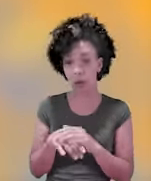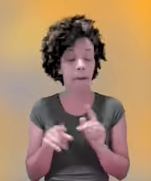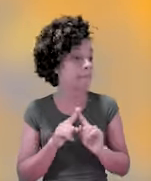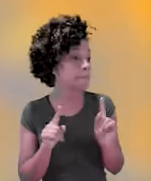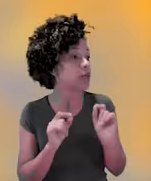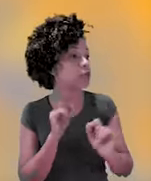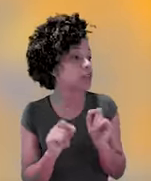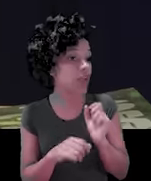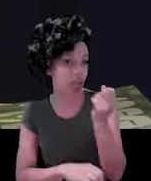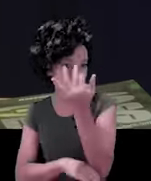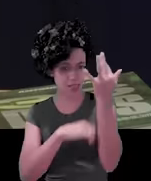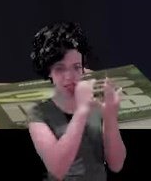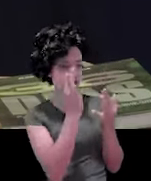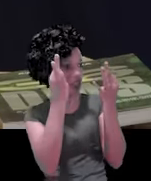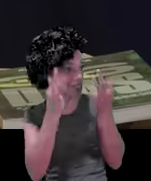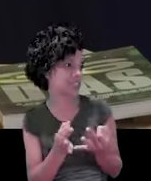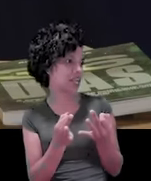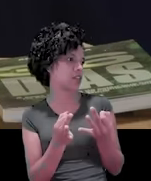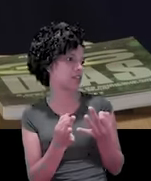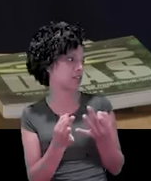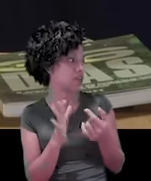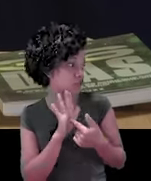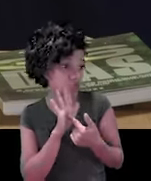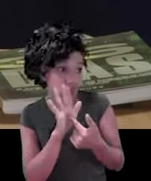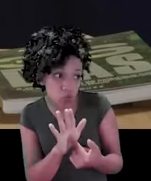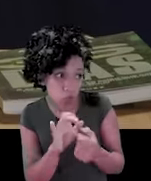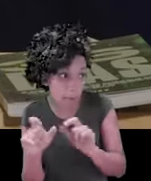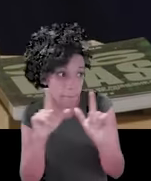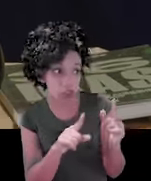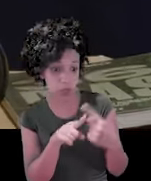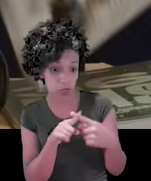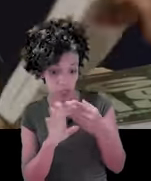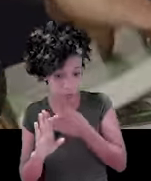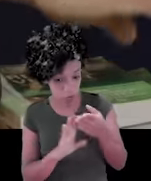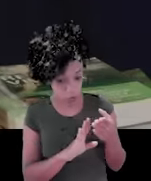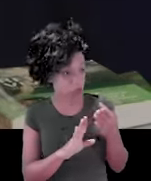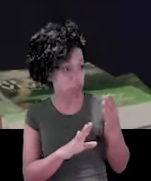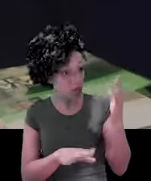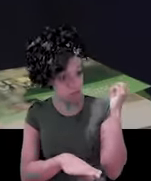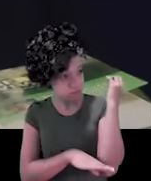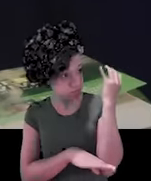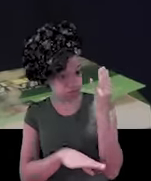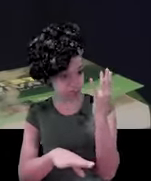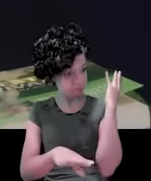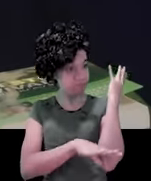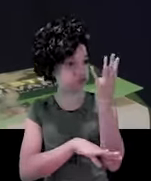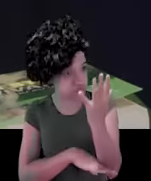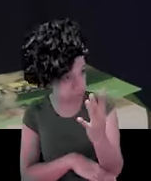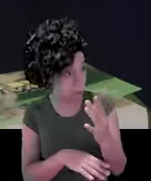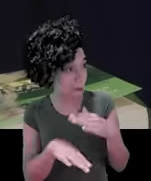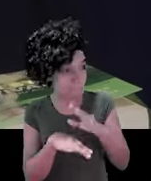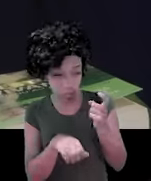serve aquilo que casais estão inteiros é isso ajuda demais o que se durante o empate o acerto árvores mais